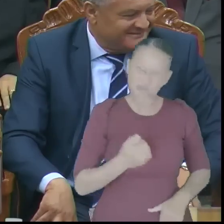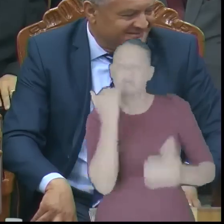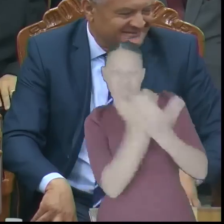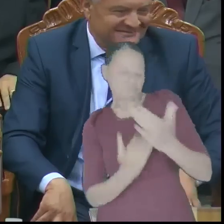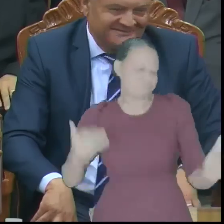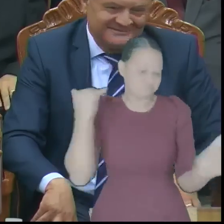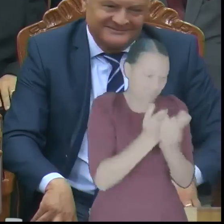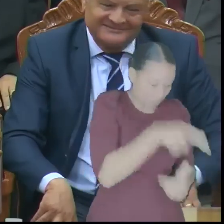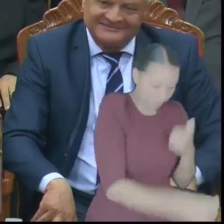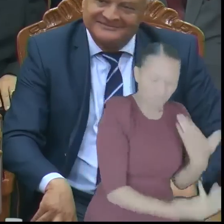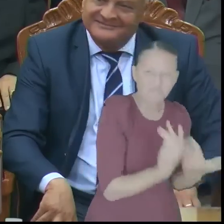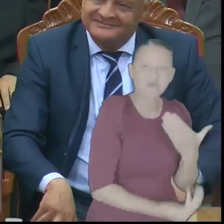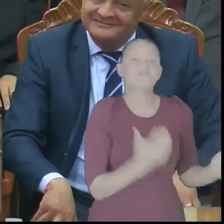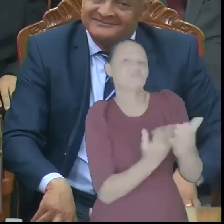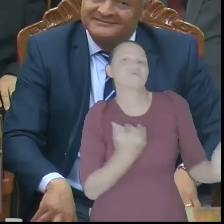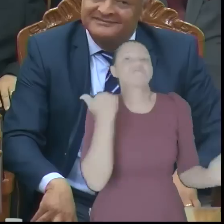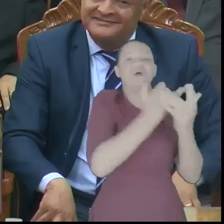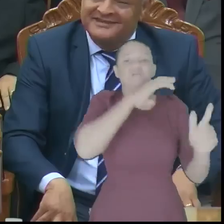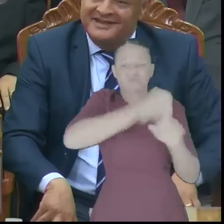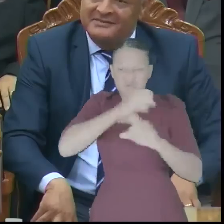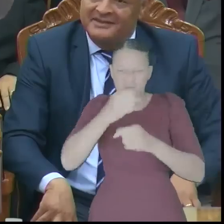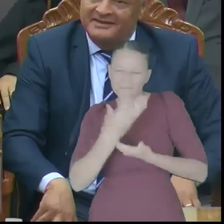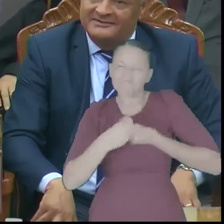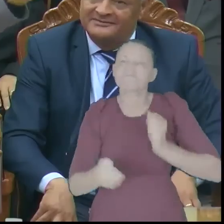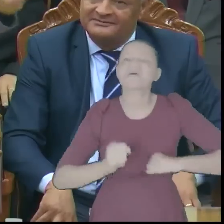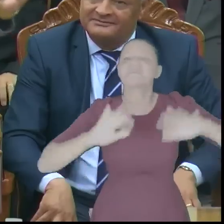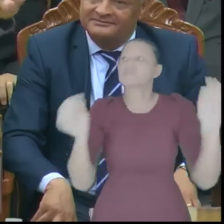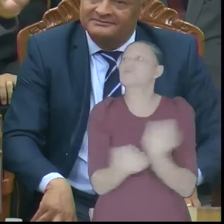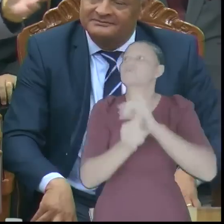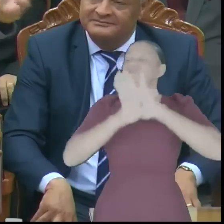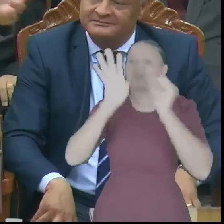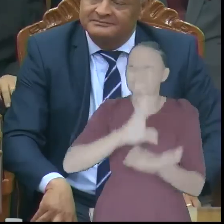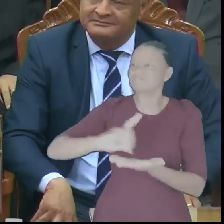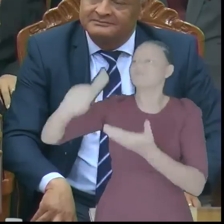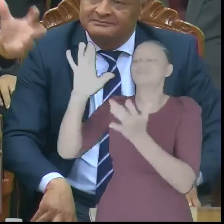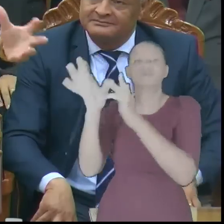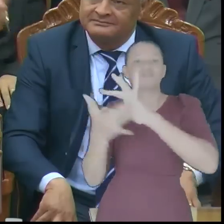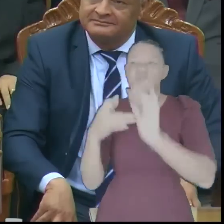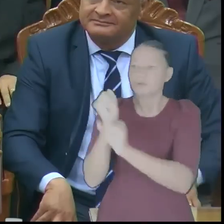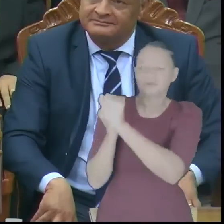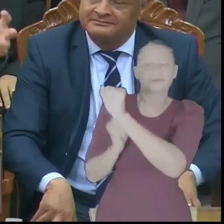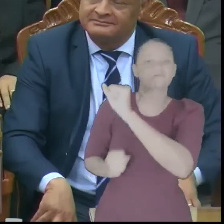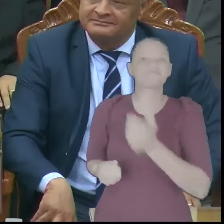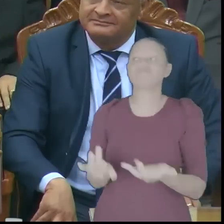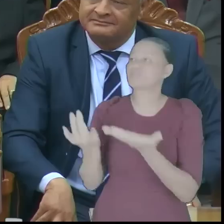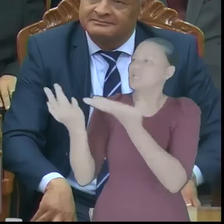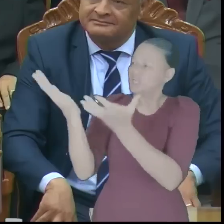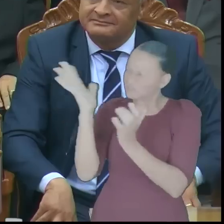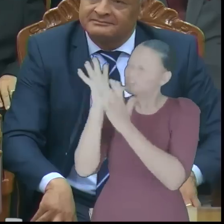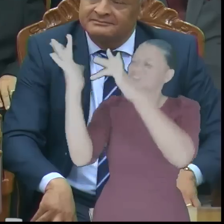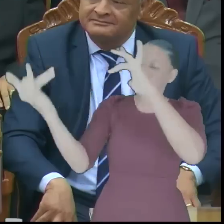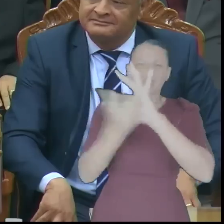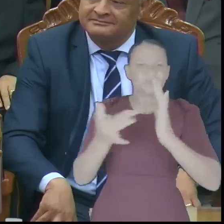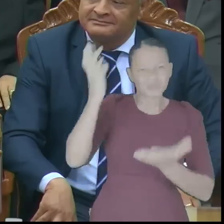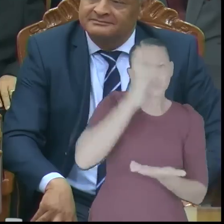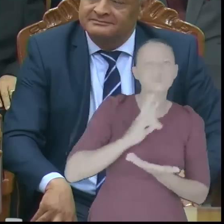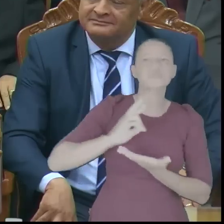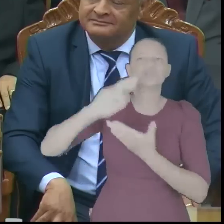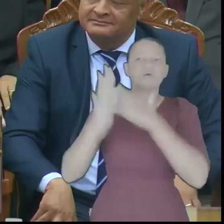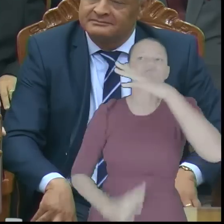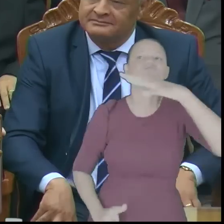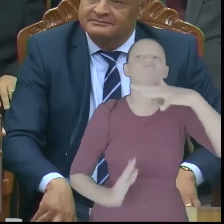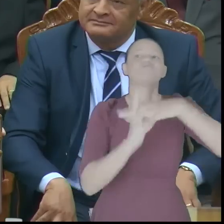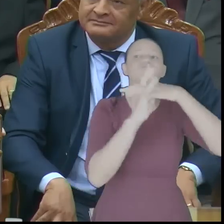demônios. Levante a tua mão e a Ele diga glória a Deus. Porque Ele é grande. Ele é Senhor